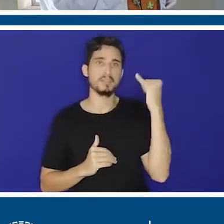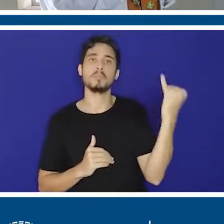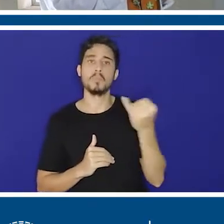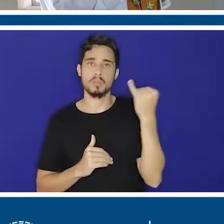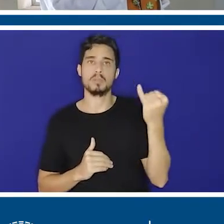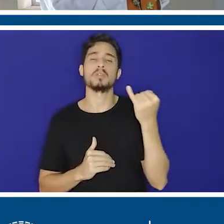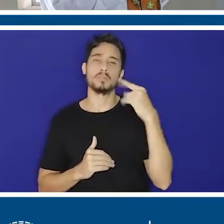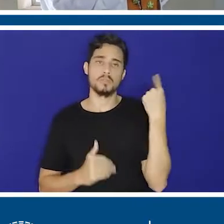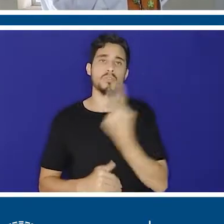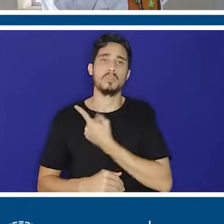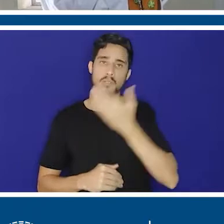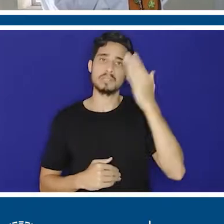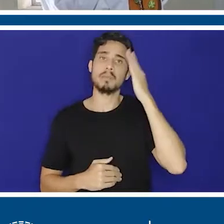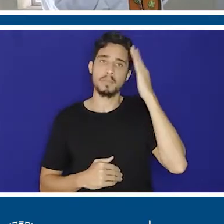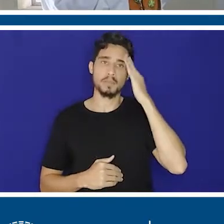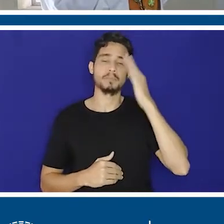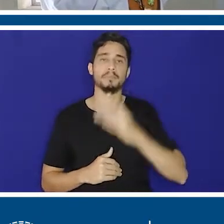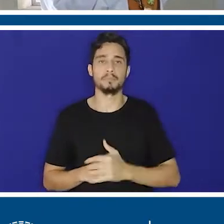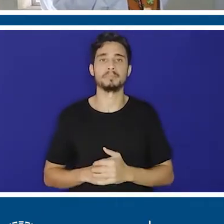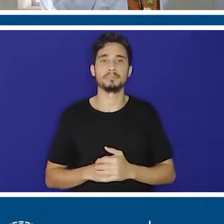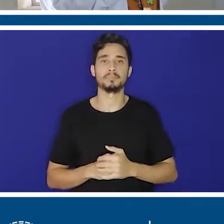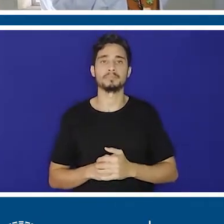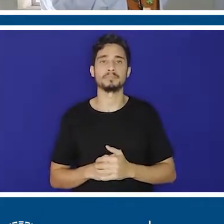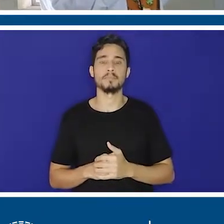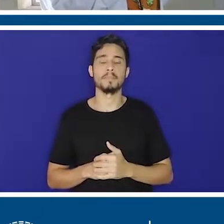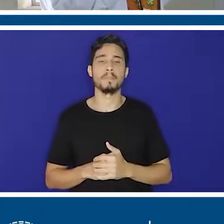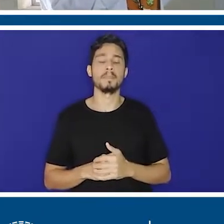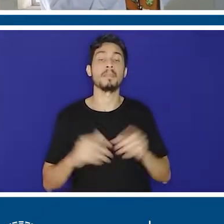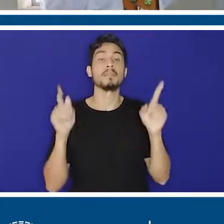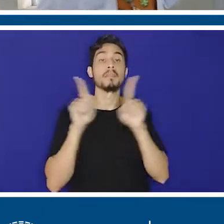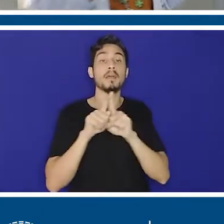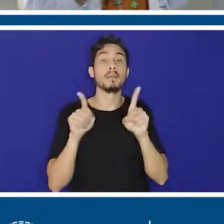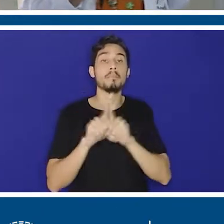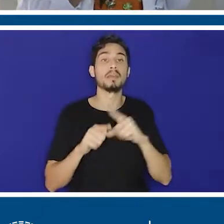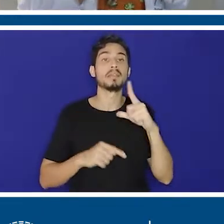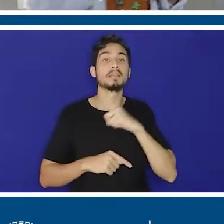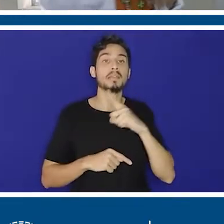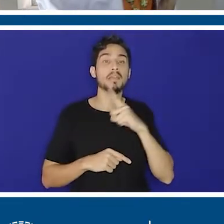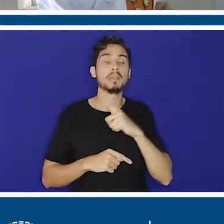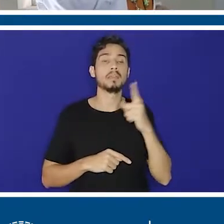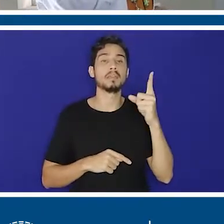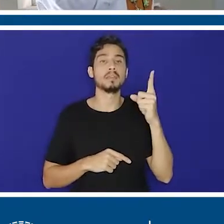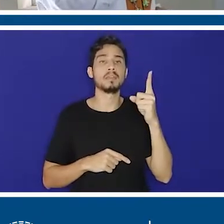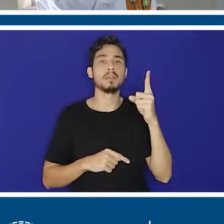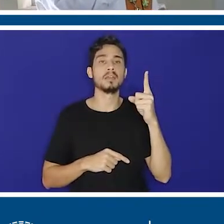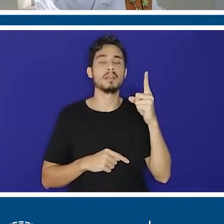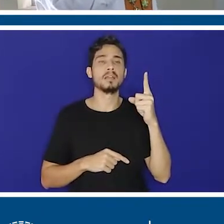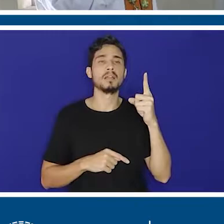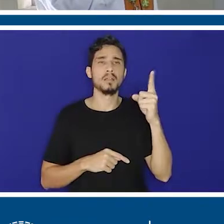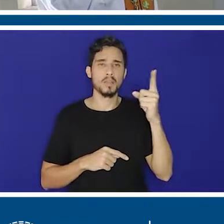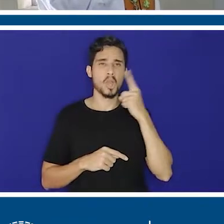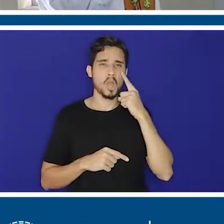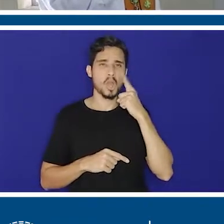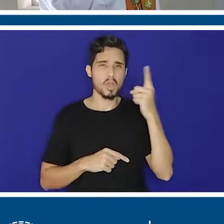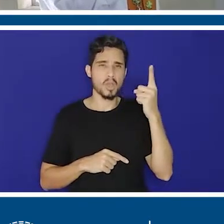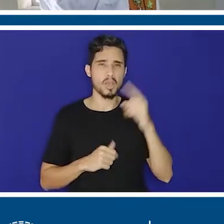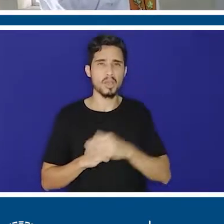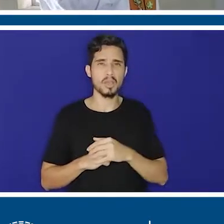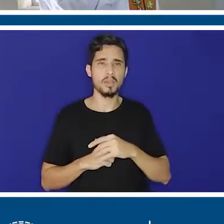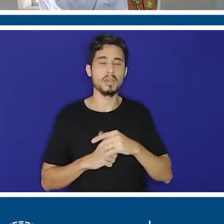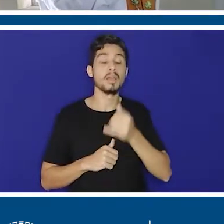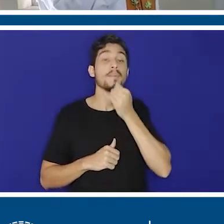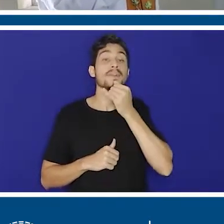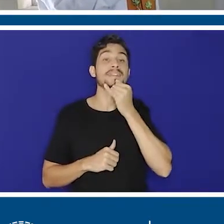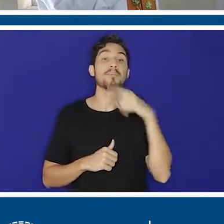importante para a gente, tá? A gente tem ali também aquela lógica, né? Que a gente fala